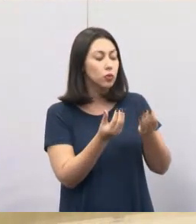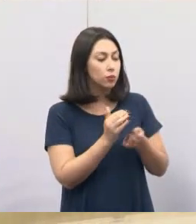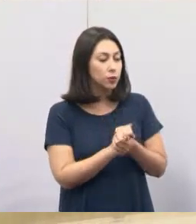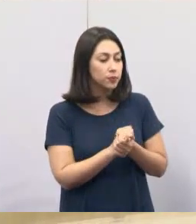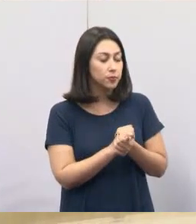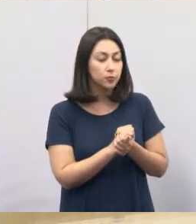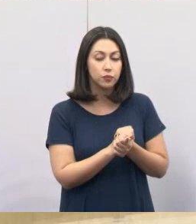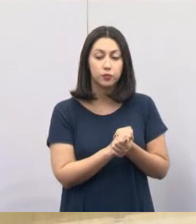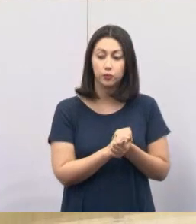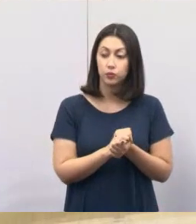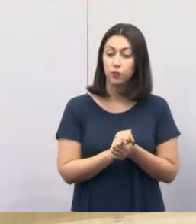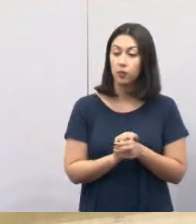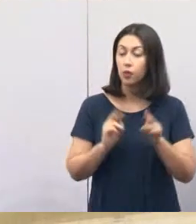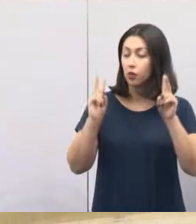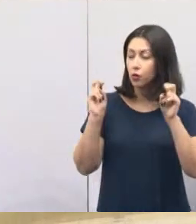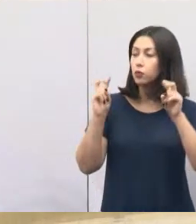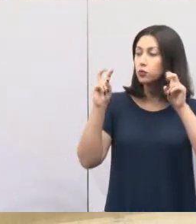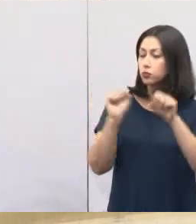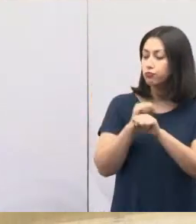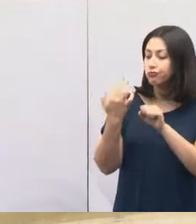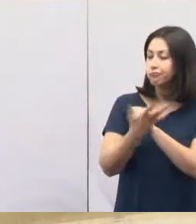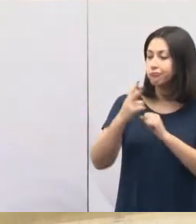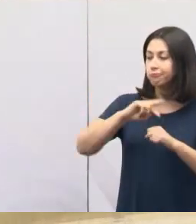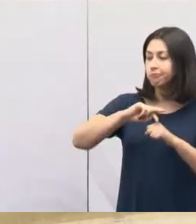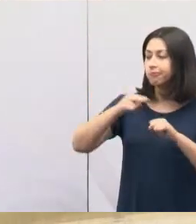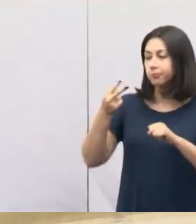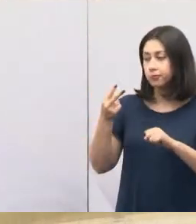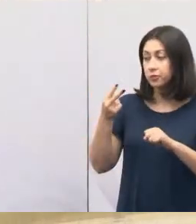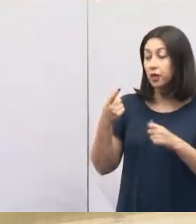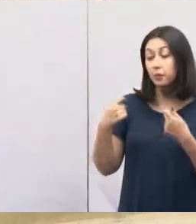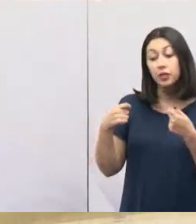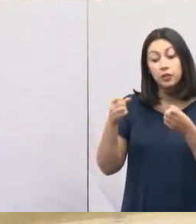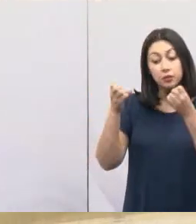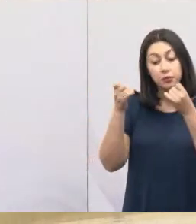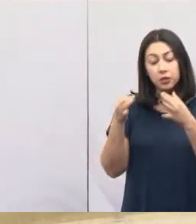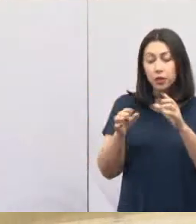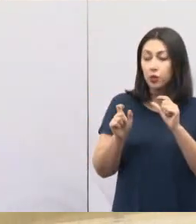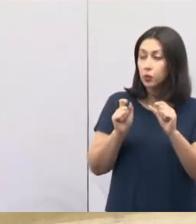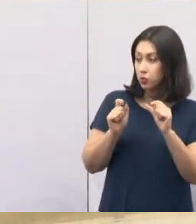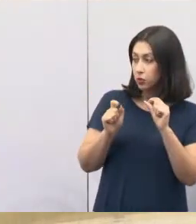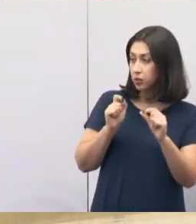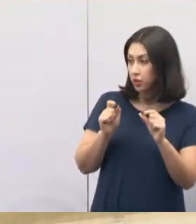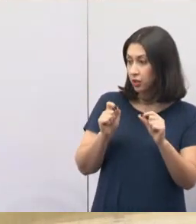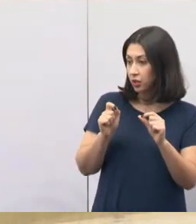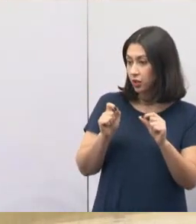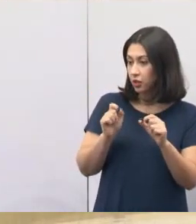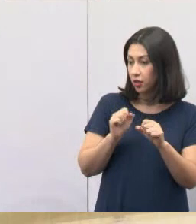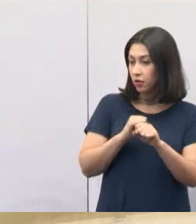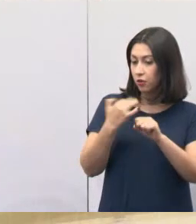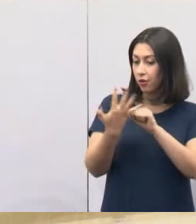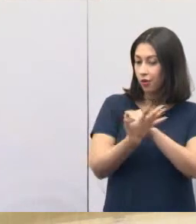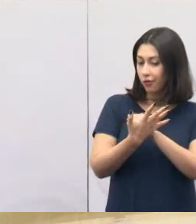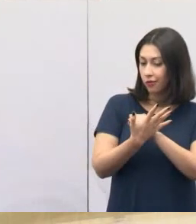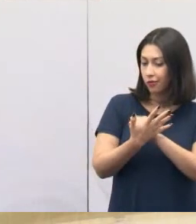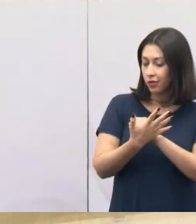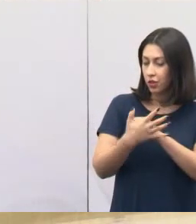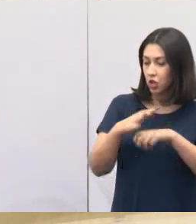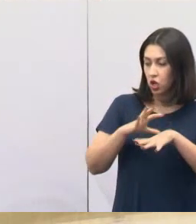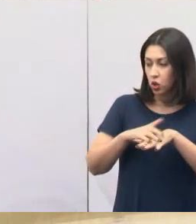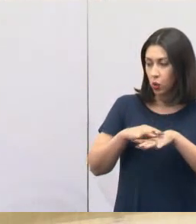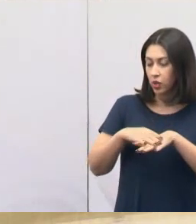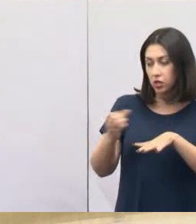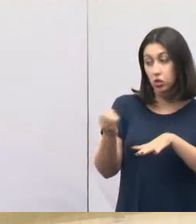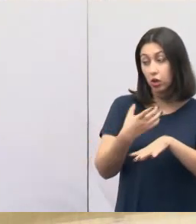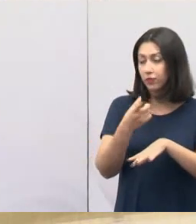demanda? Em relação à nova variante mencionada, cabe ressaltar que não se trata de uma nova patologia. Portanto, as